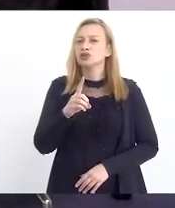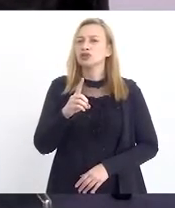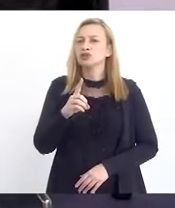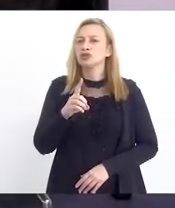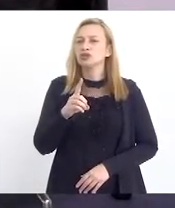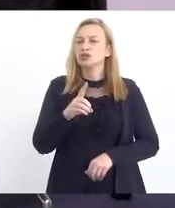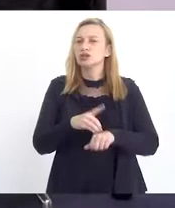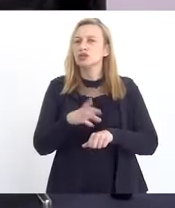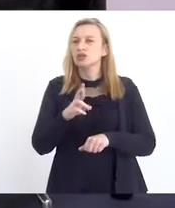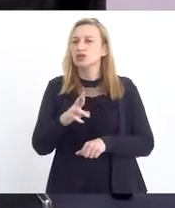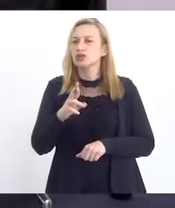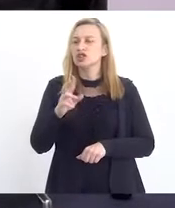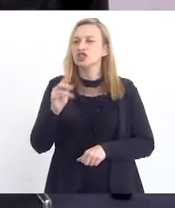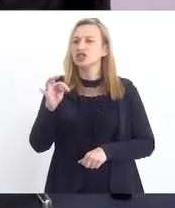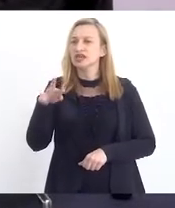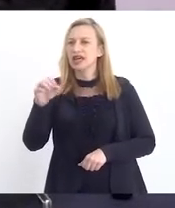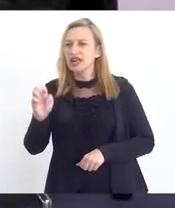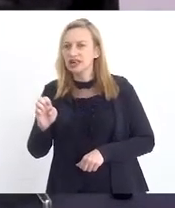Gisele,